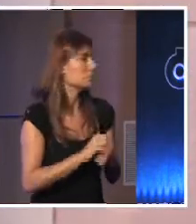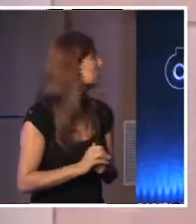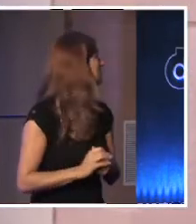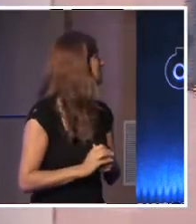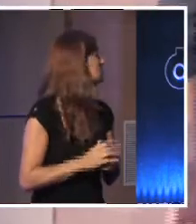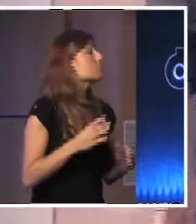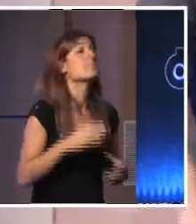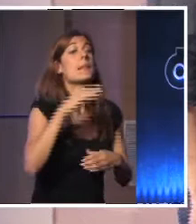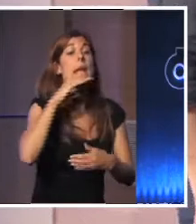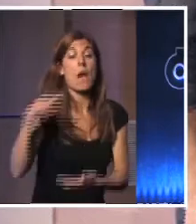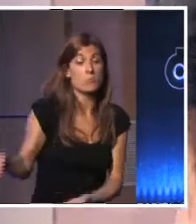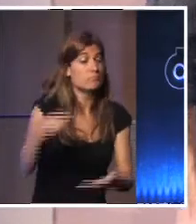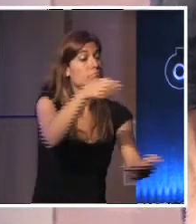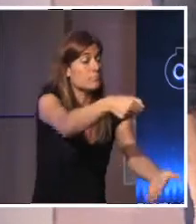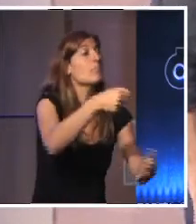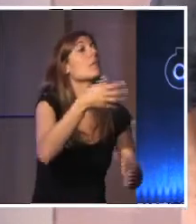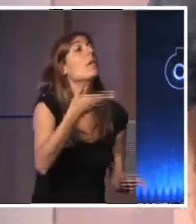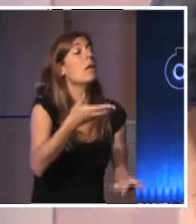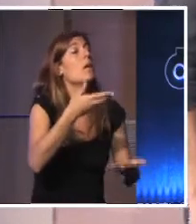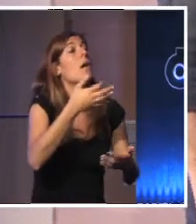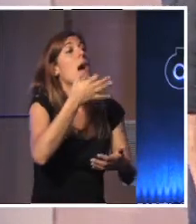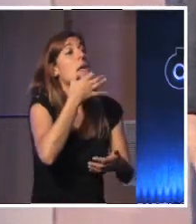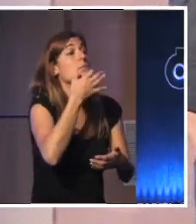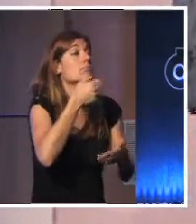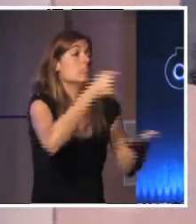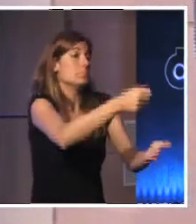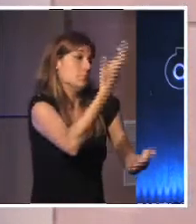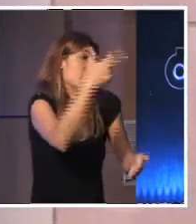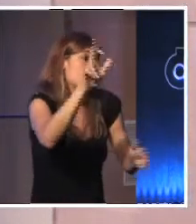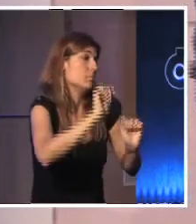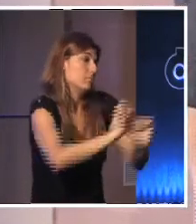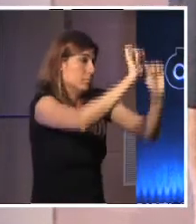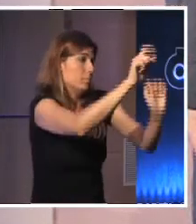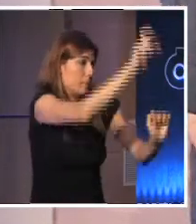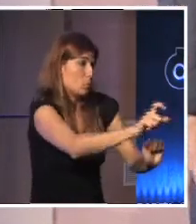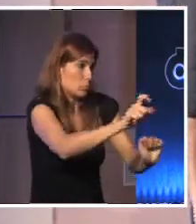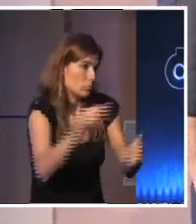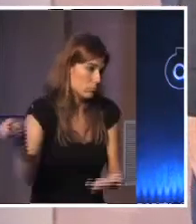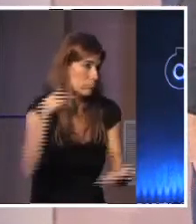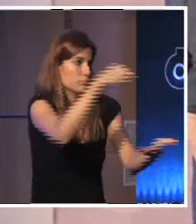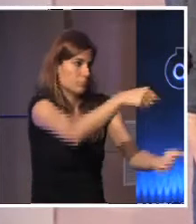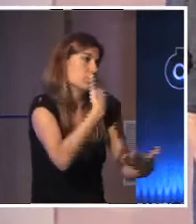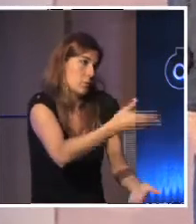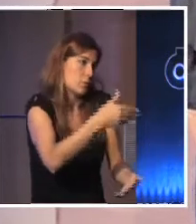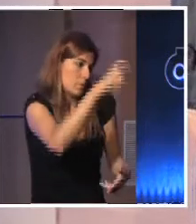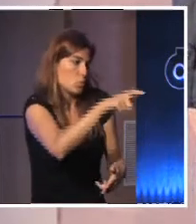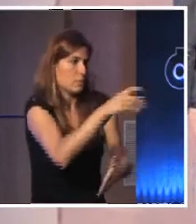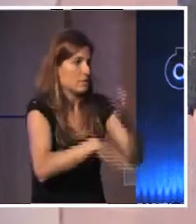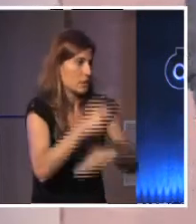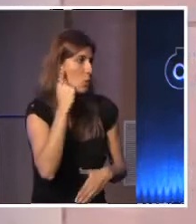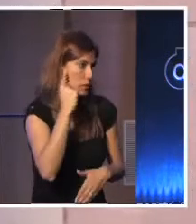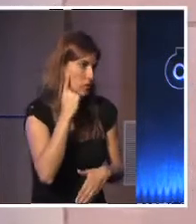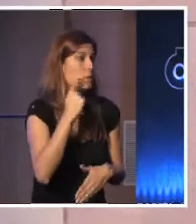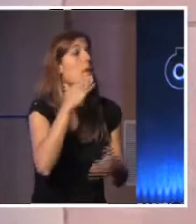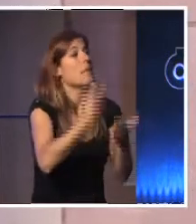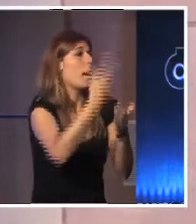A entrega é feita com usufruto vitalício, portanto o cão vai ser pertença daquele deficiente auditivo